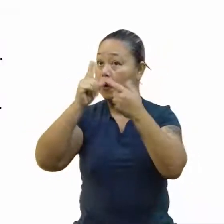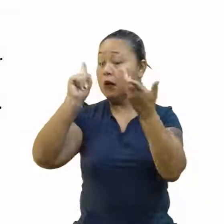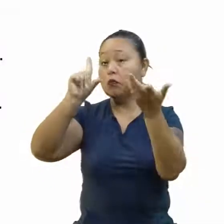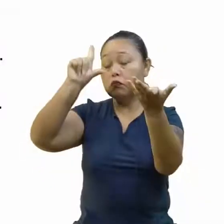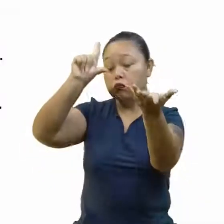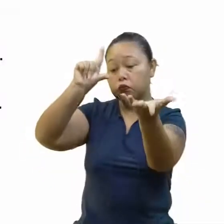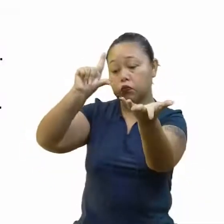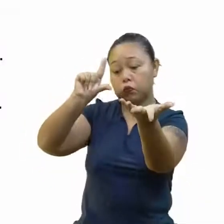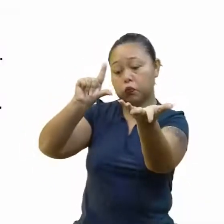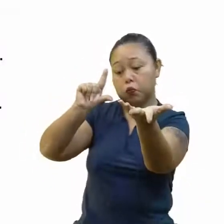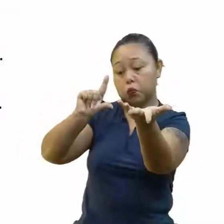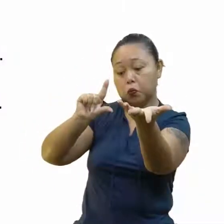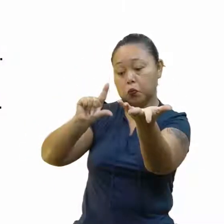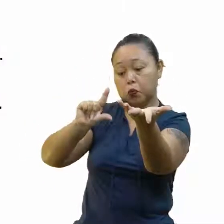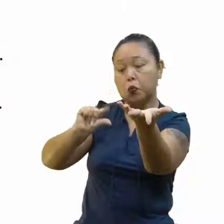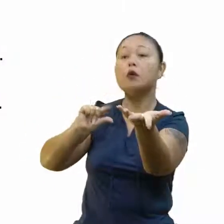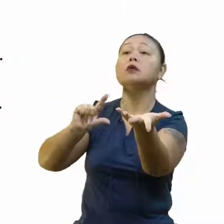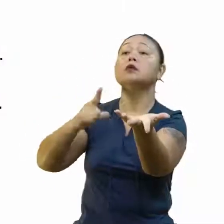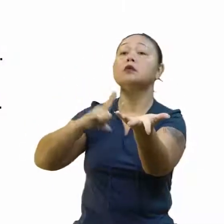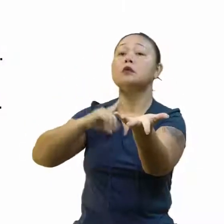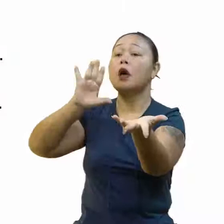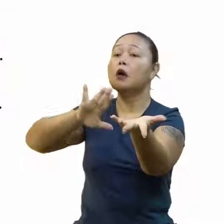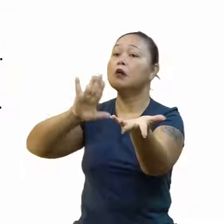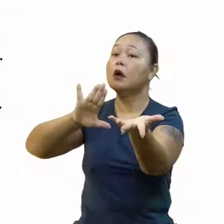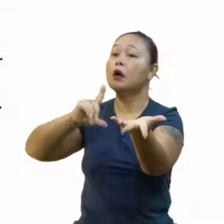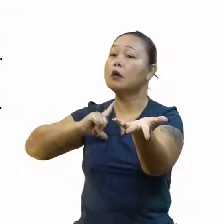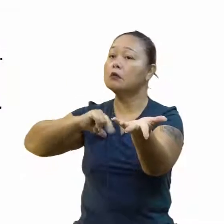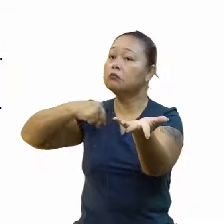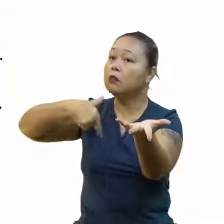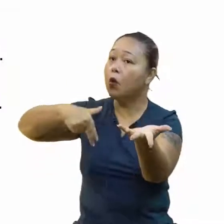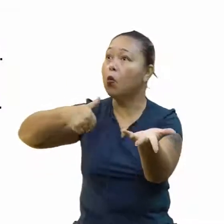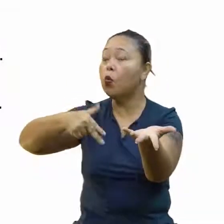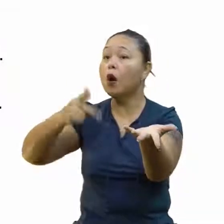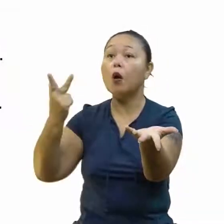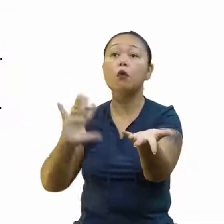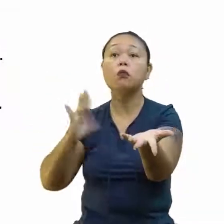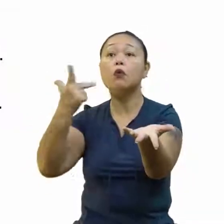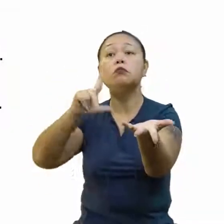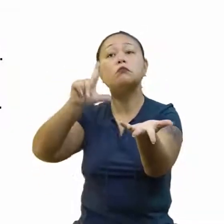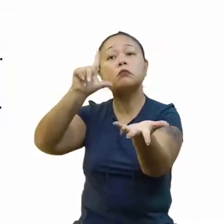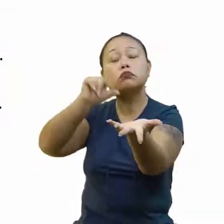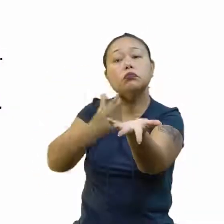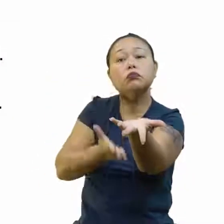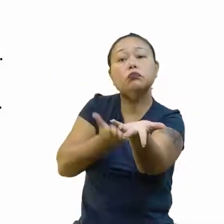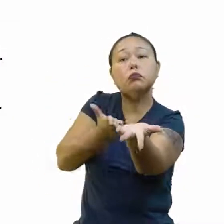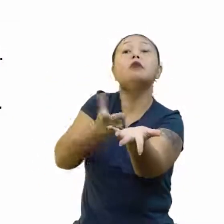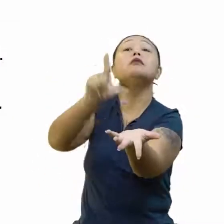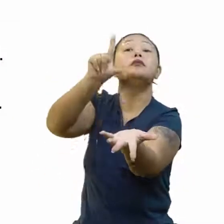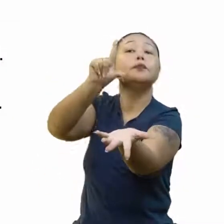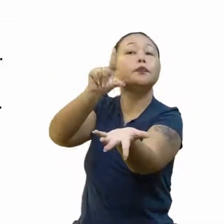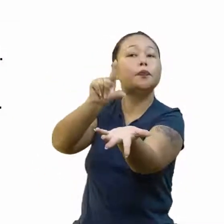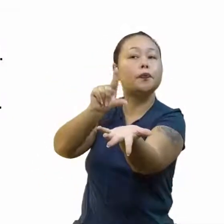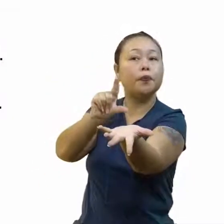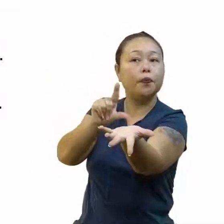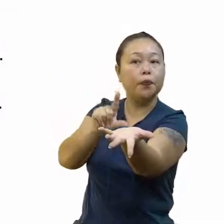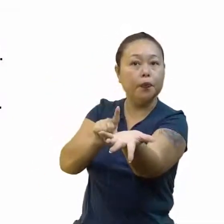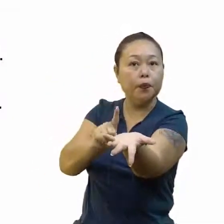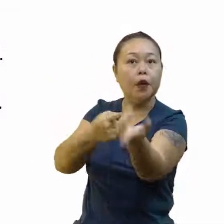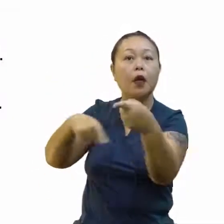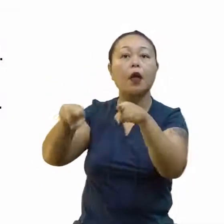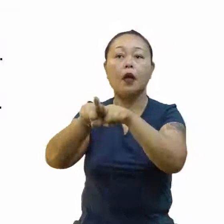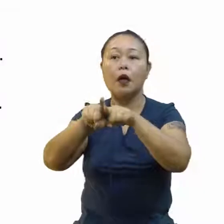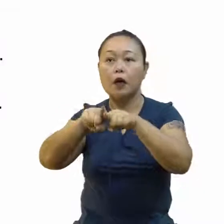pressão arterial elevada, né? Então, a atividade física vai diminuir. A atividade física também diminui a